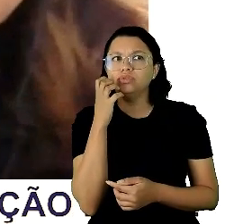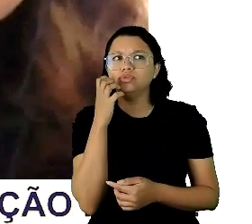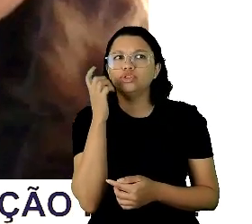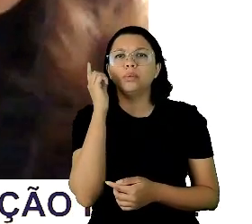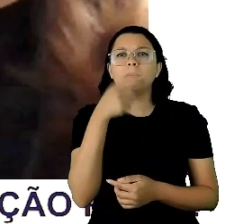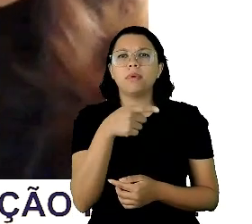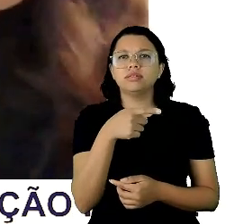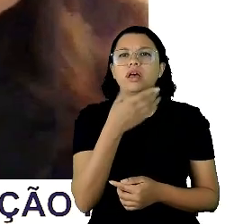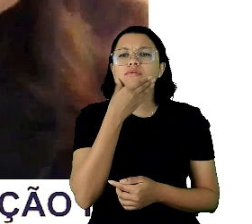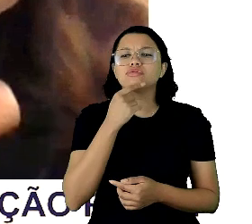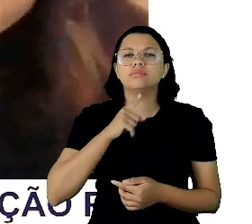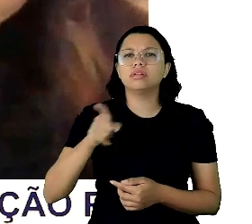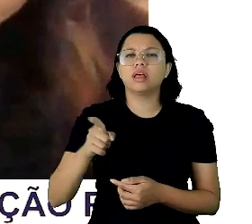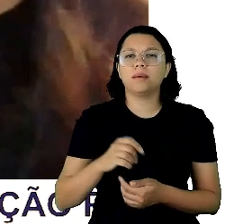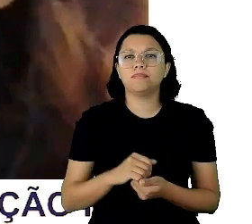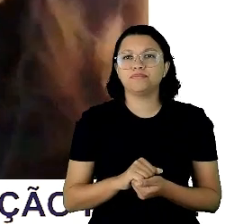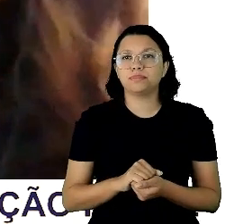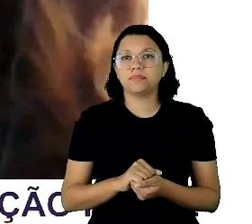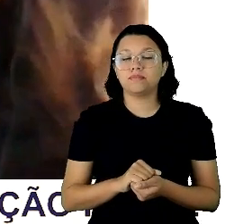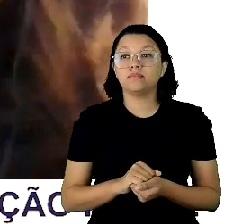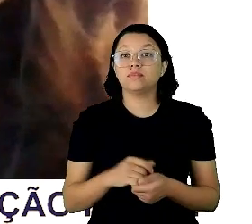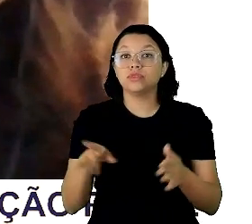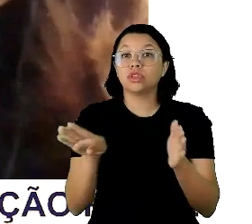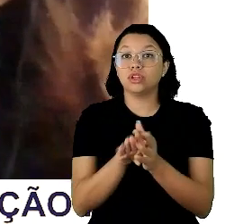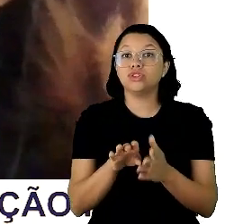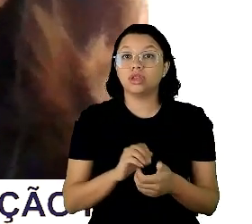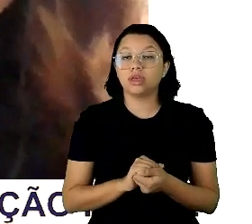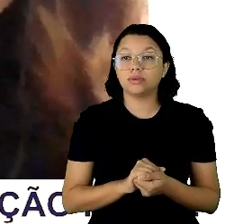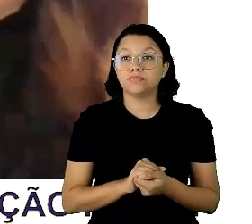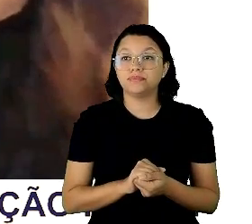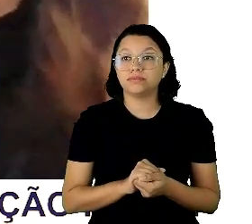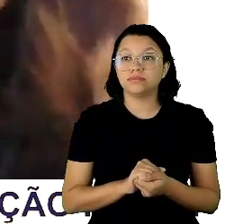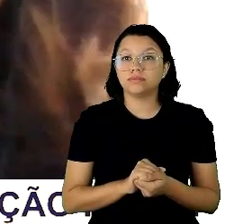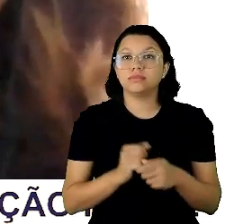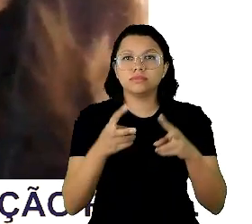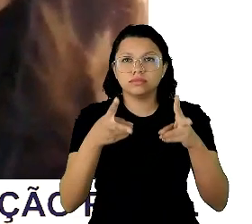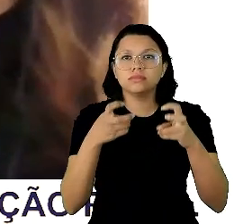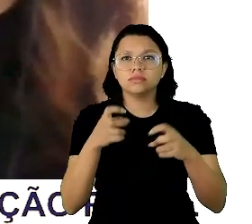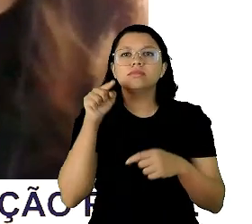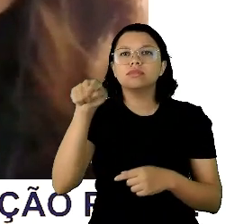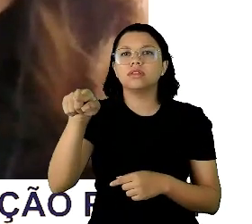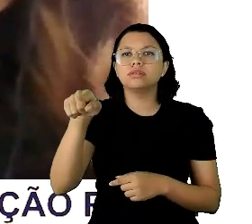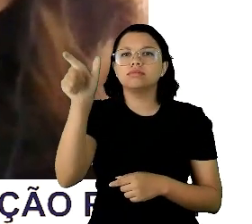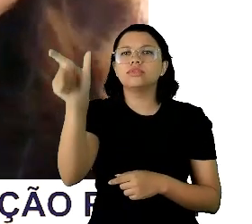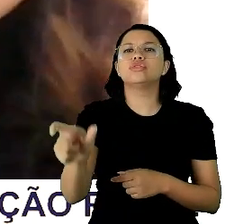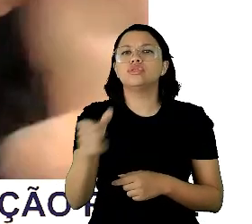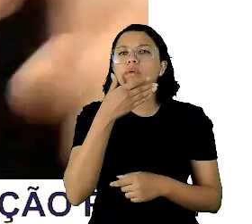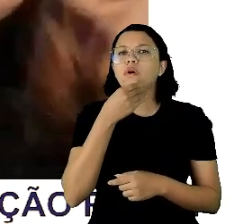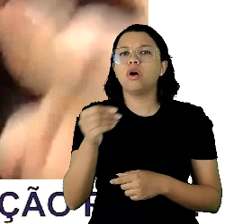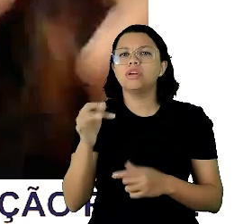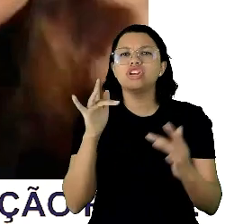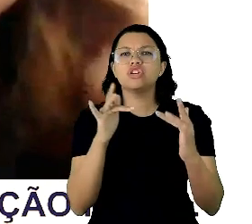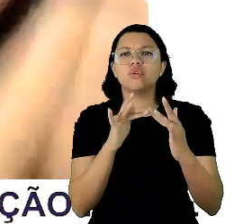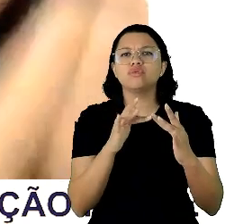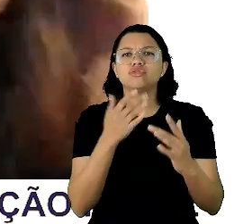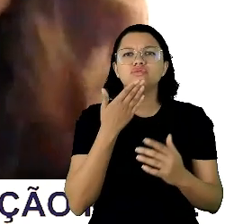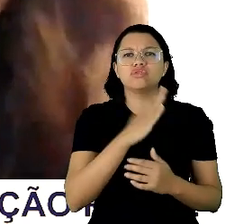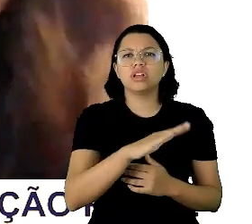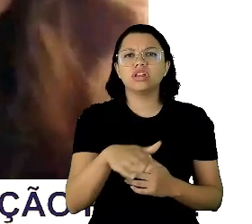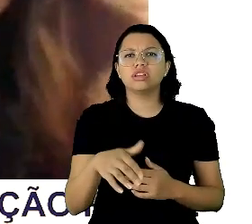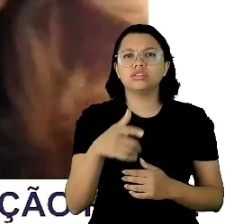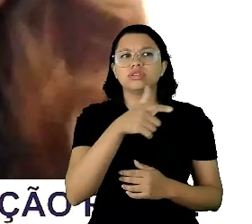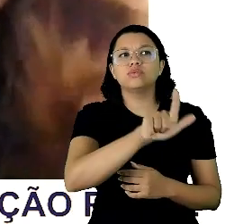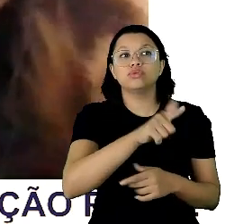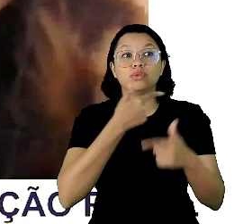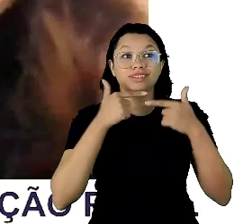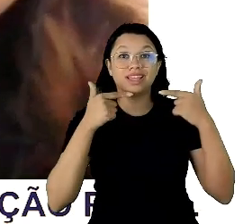lá. Os caras foram lá, eu reconheci, foi esse daqui, que passou a mão. Os outros riram, mas esse aqui passou a